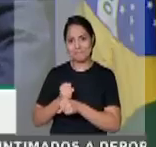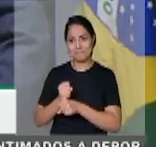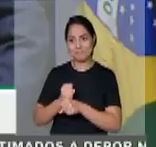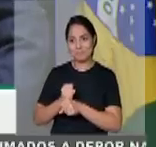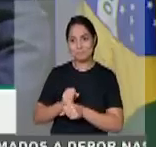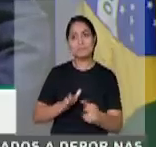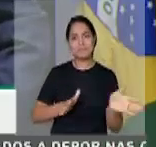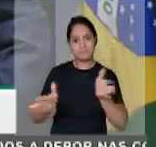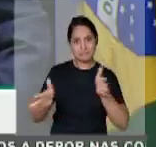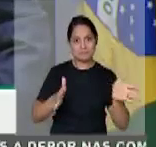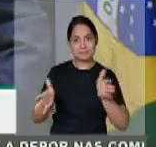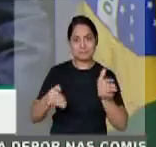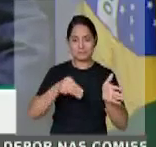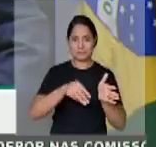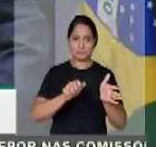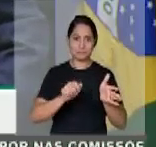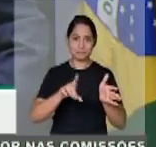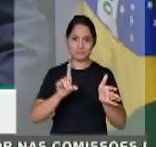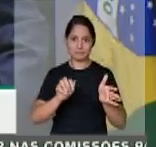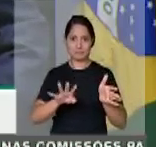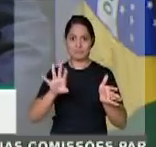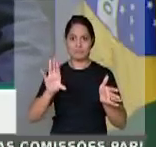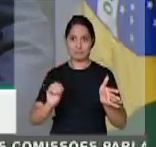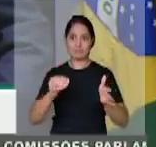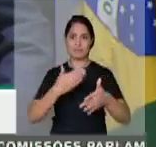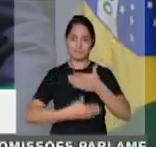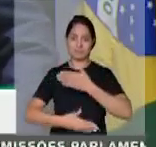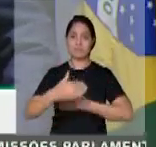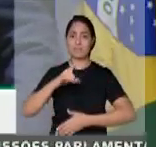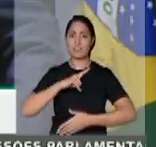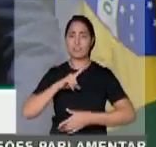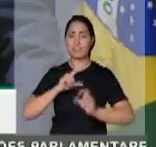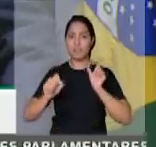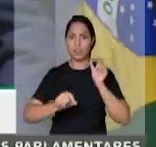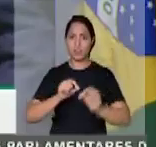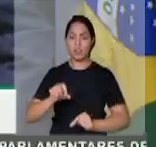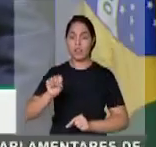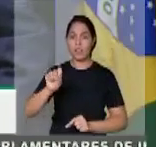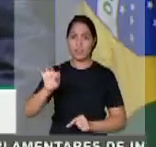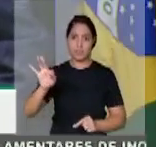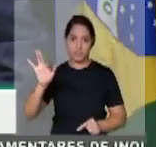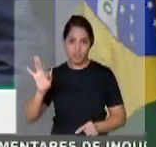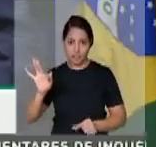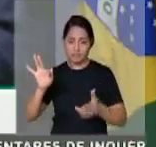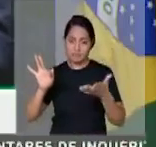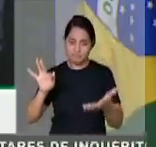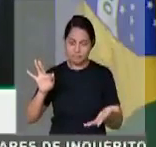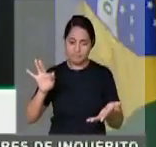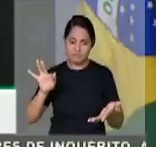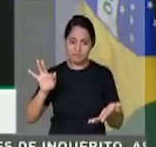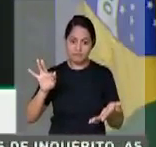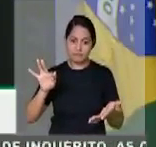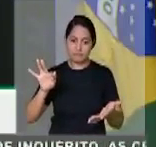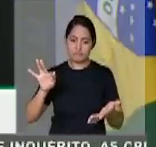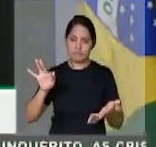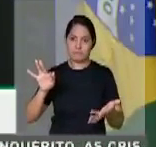de mandato à frente da Suprema Corte do nosso país, o eminente